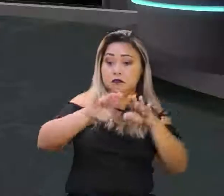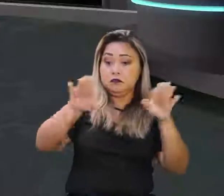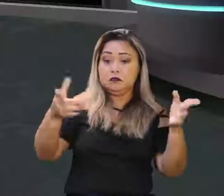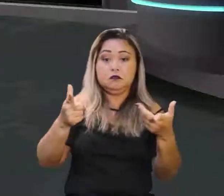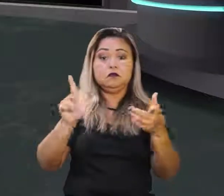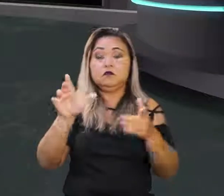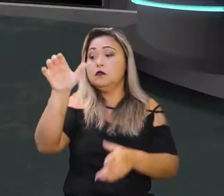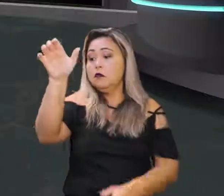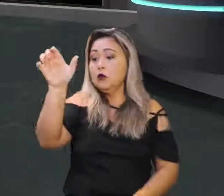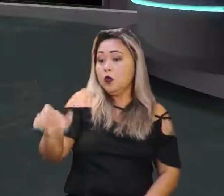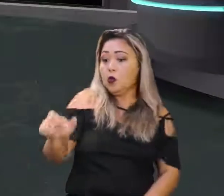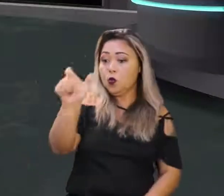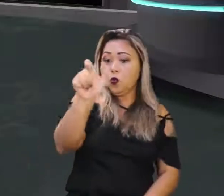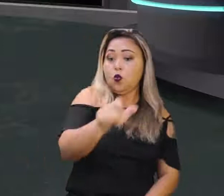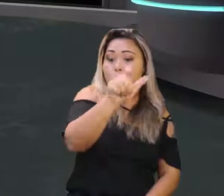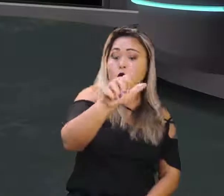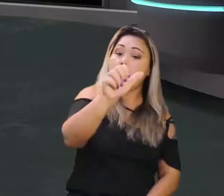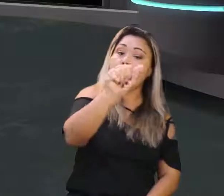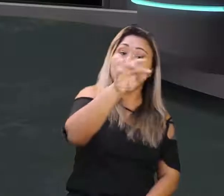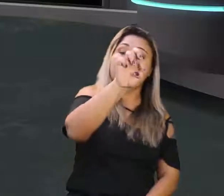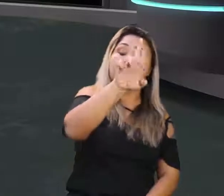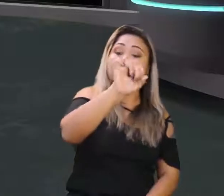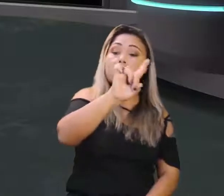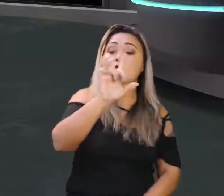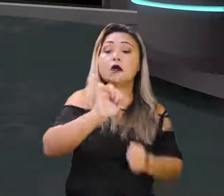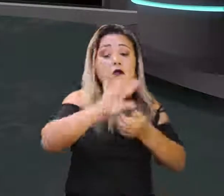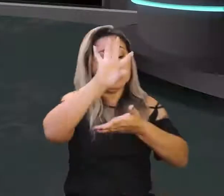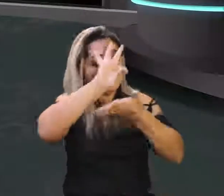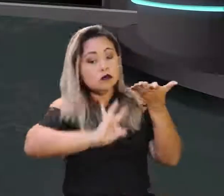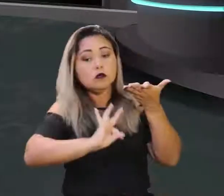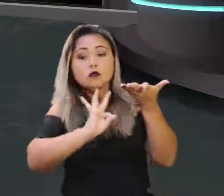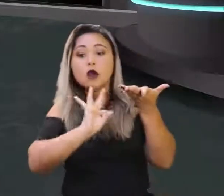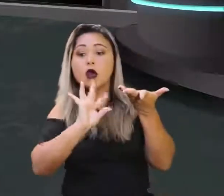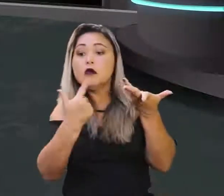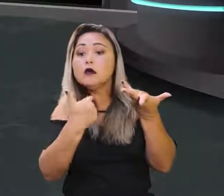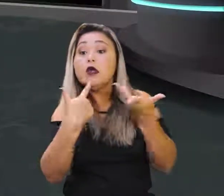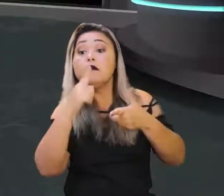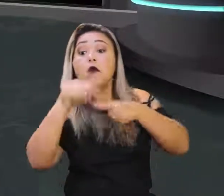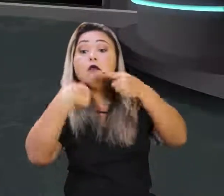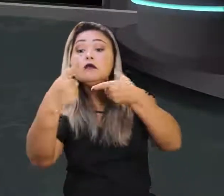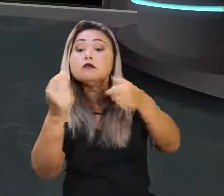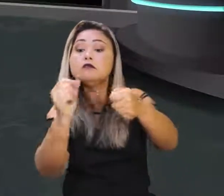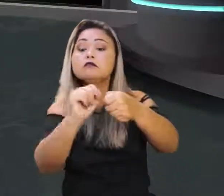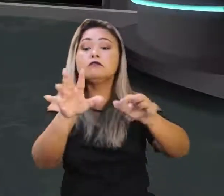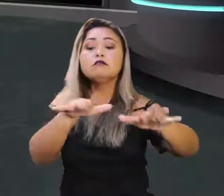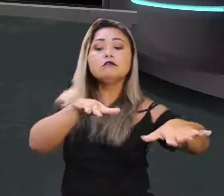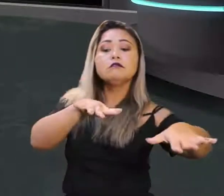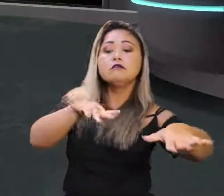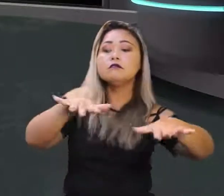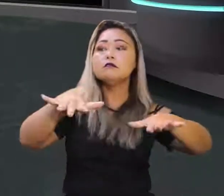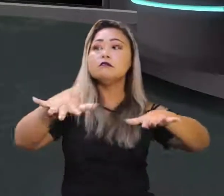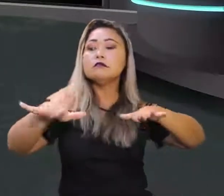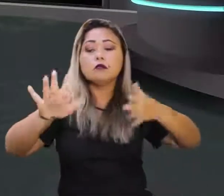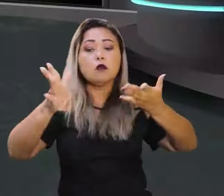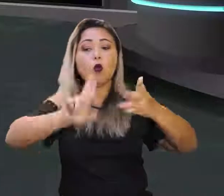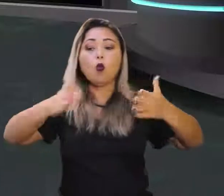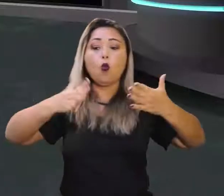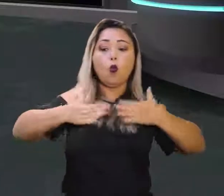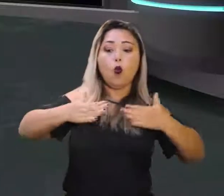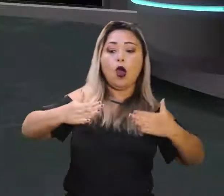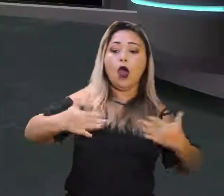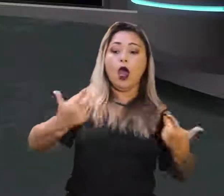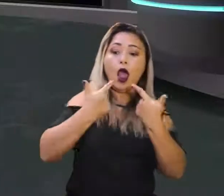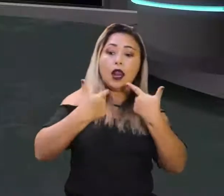né, os atores que vão interpretar aquele texto e representar por meio de ação, né, de movimento, usando o seu corpo,